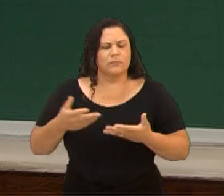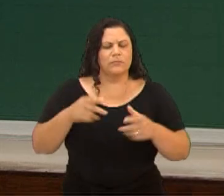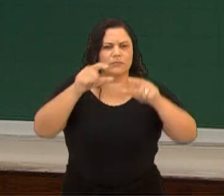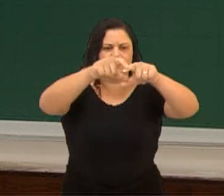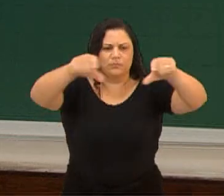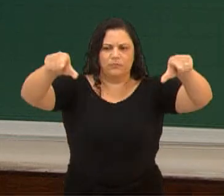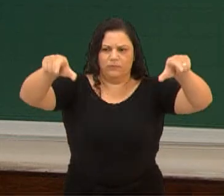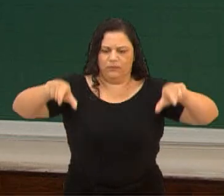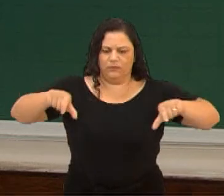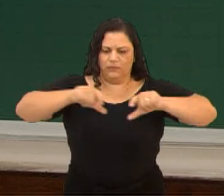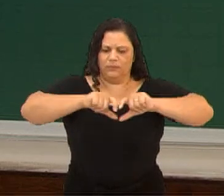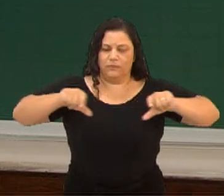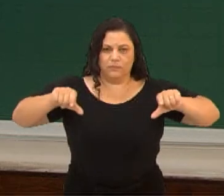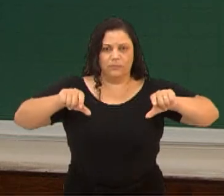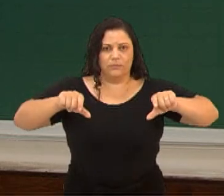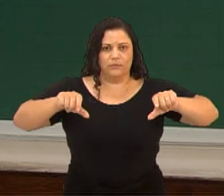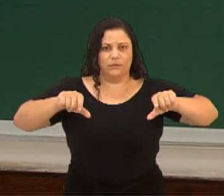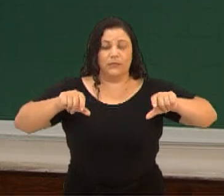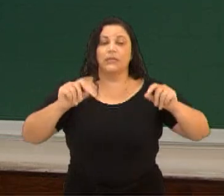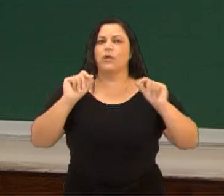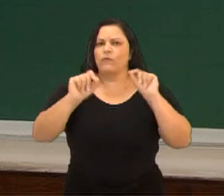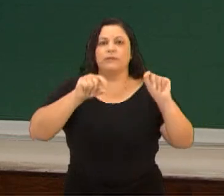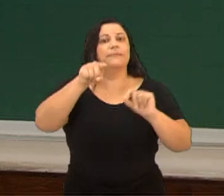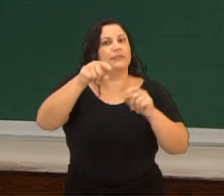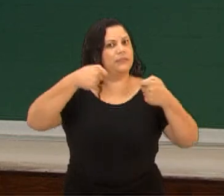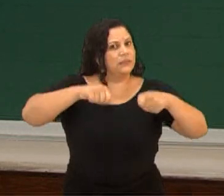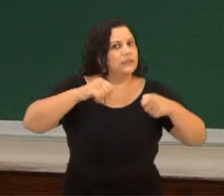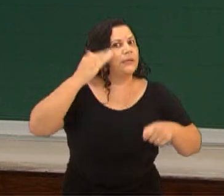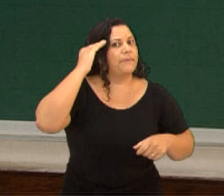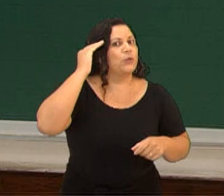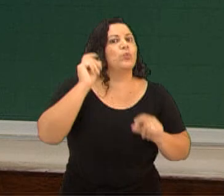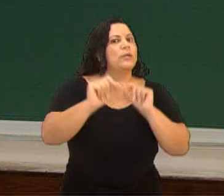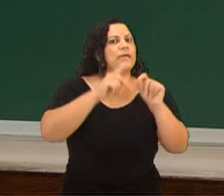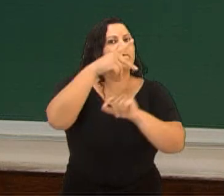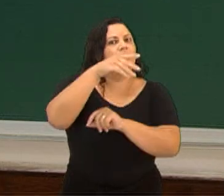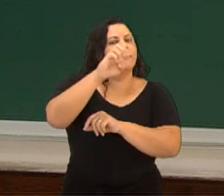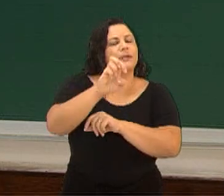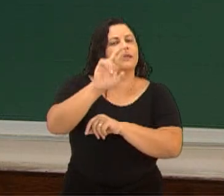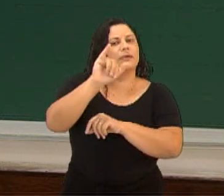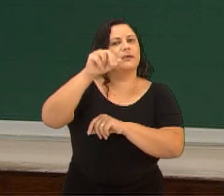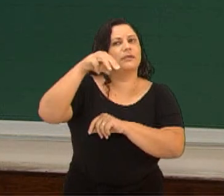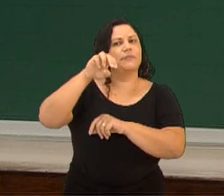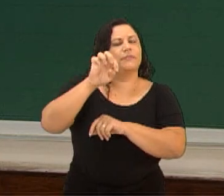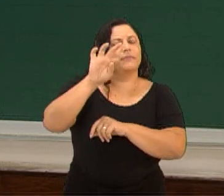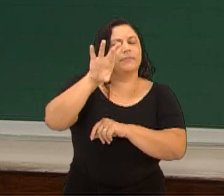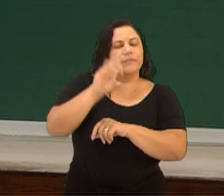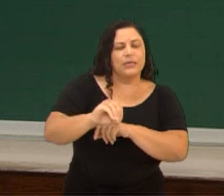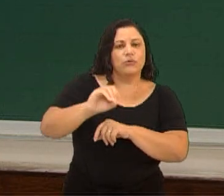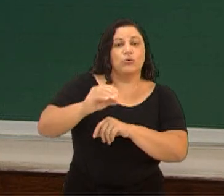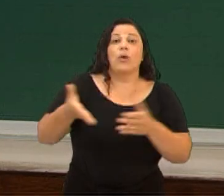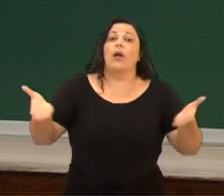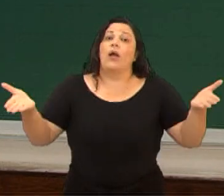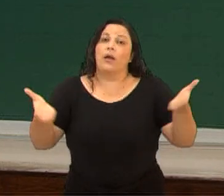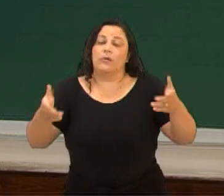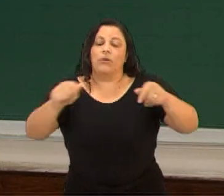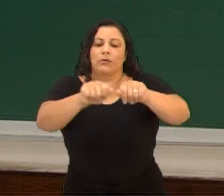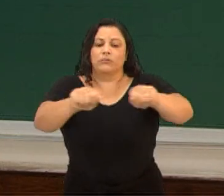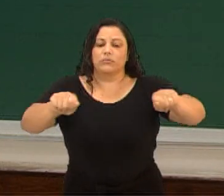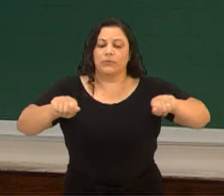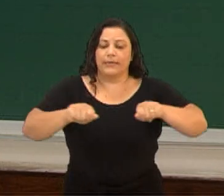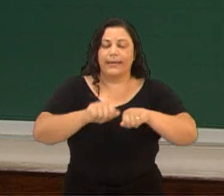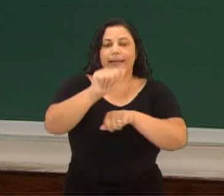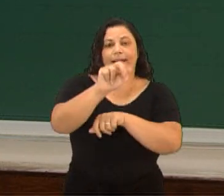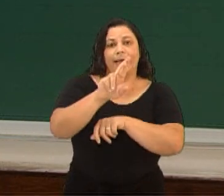é o exercício que deu. Você tem que saber o que é o perímetro e o que é a área, certo? Através do perímetro, nós encontramos o valor